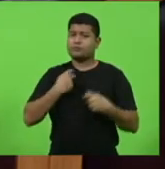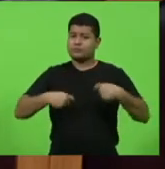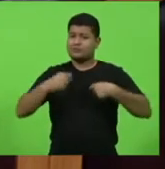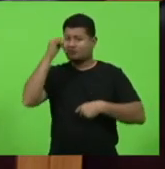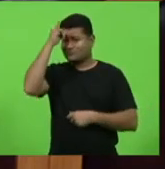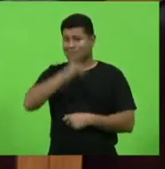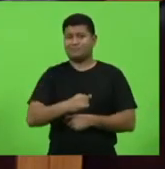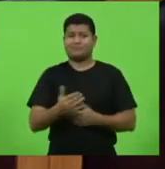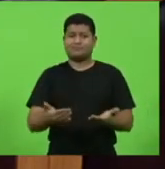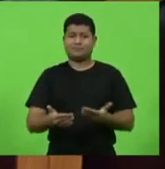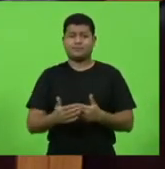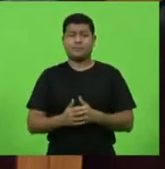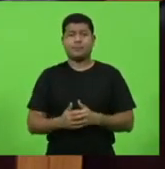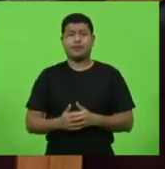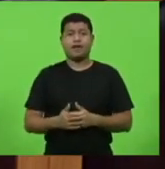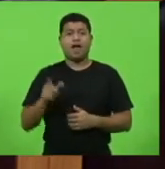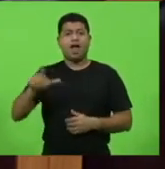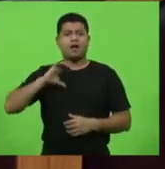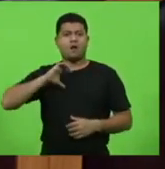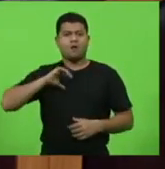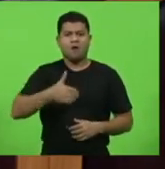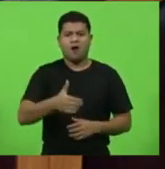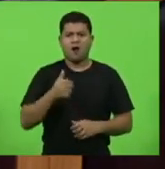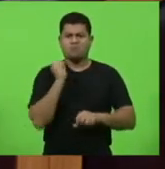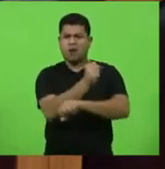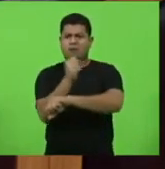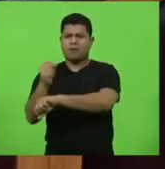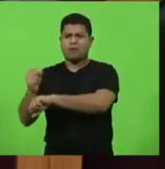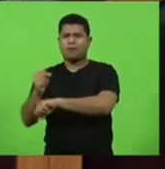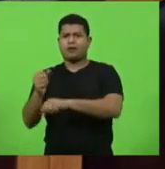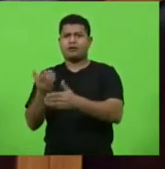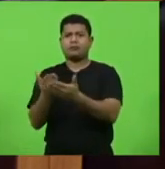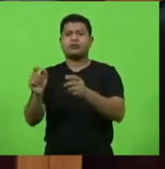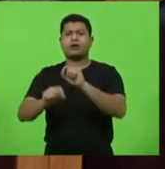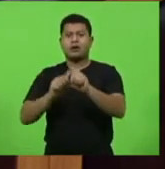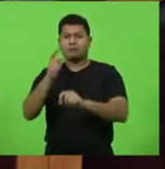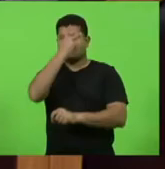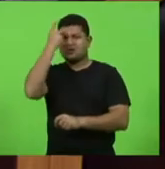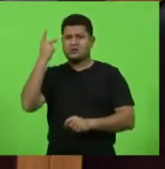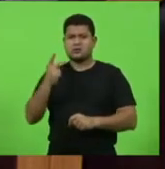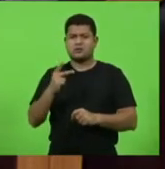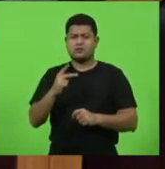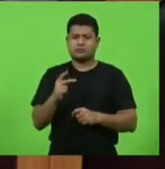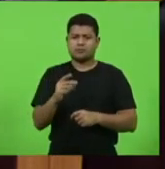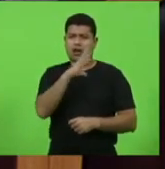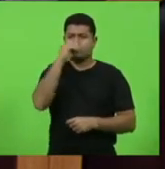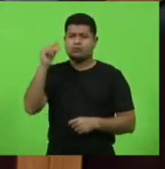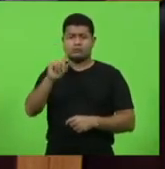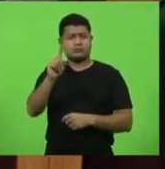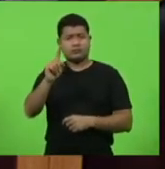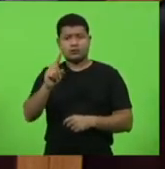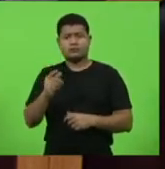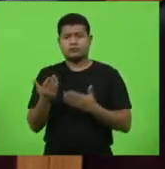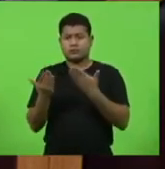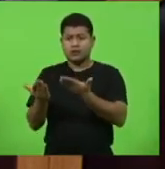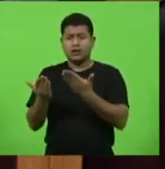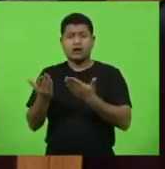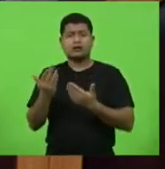Ele não teve coragem de atacar pessoas, atacou anjos, atacou duas professoras porque